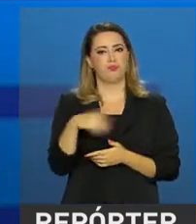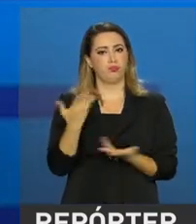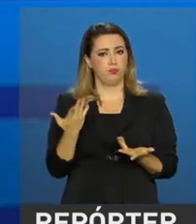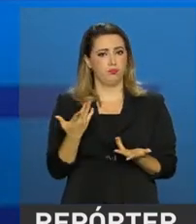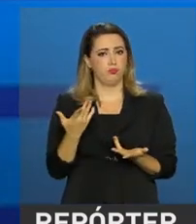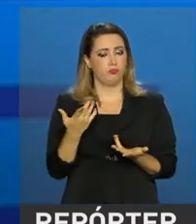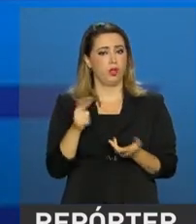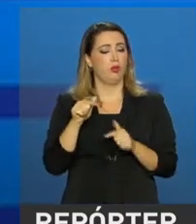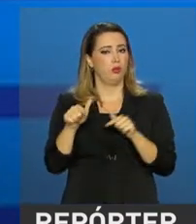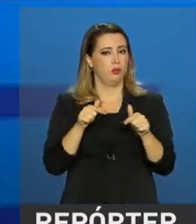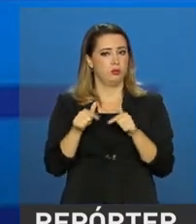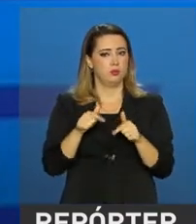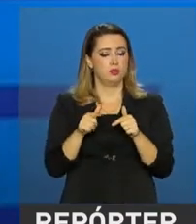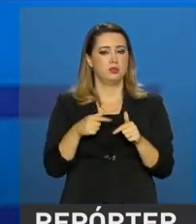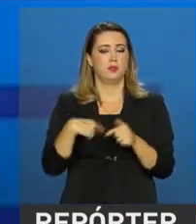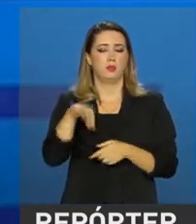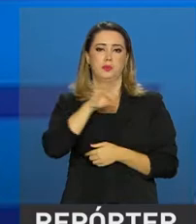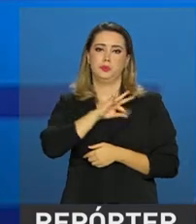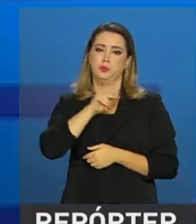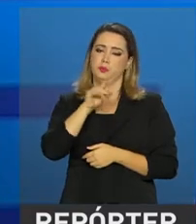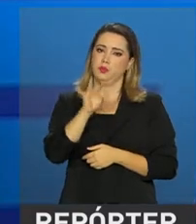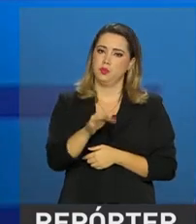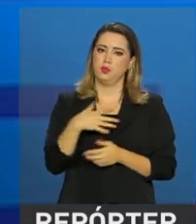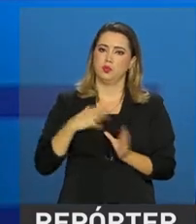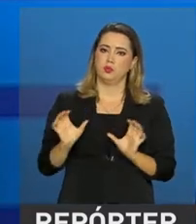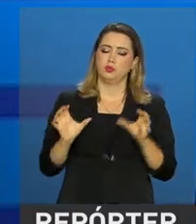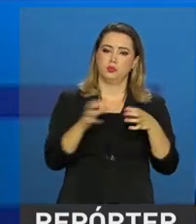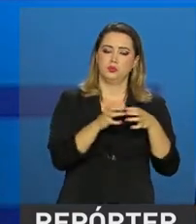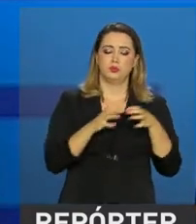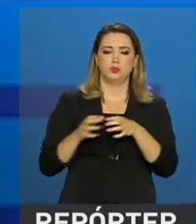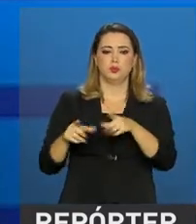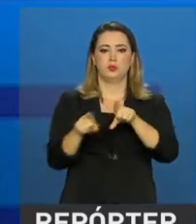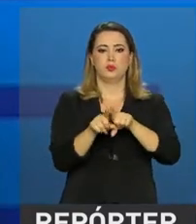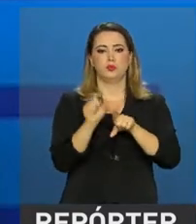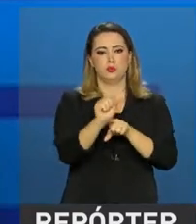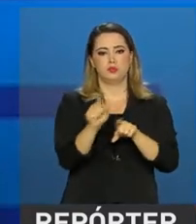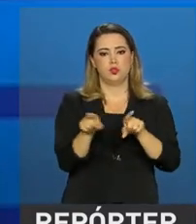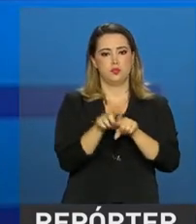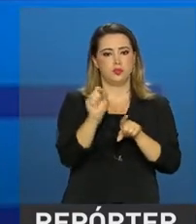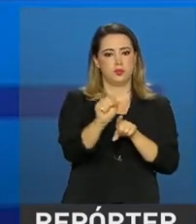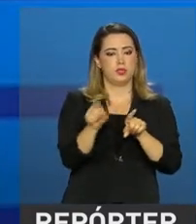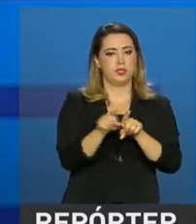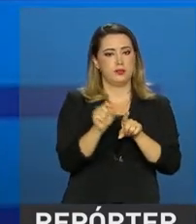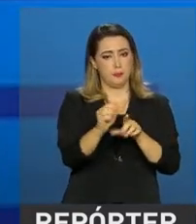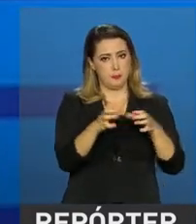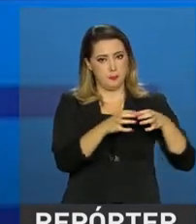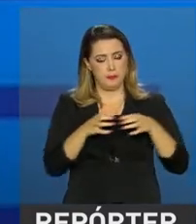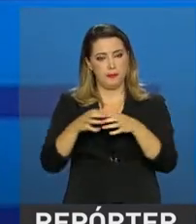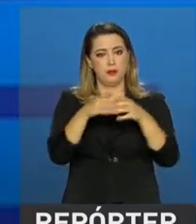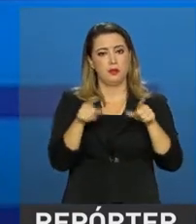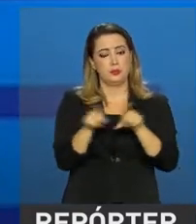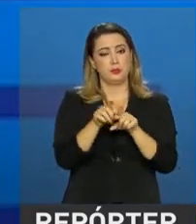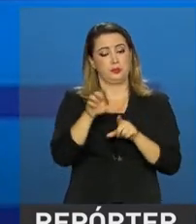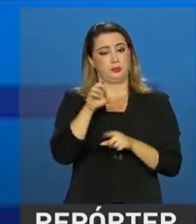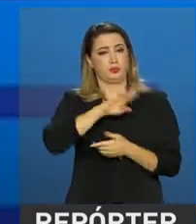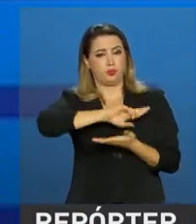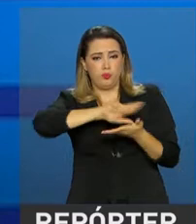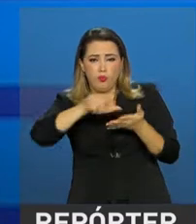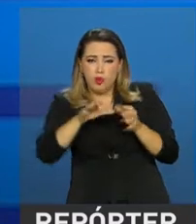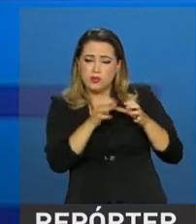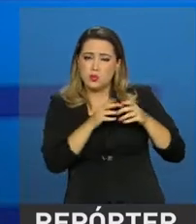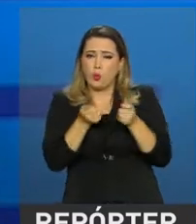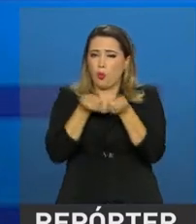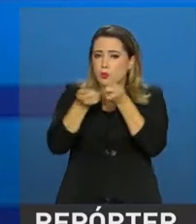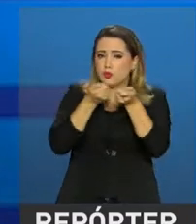papel da Polícia Federal e de todos os órgãos envolvidos, aqui a gente não pode falar só de Polícia Federal, a gente tem que falar, né, de todos aqueles que estão no CCIR, no Centro de Comando e Controle